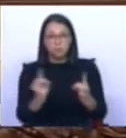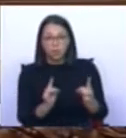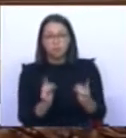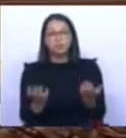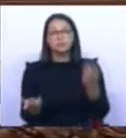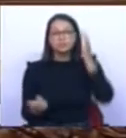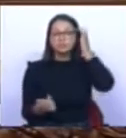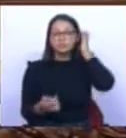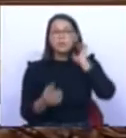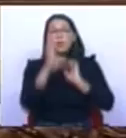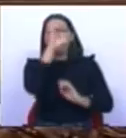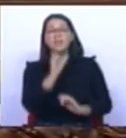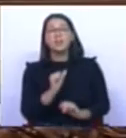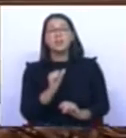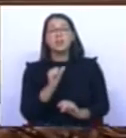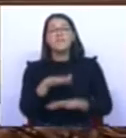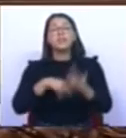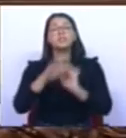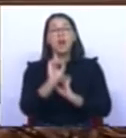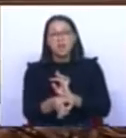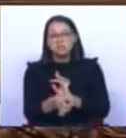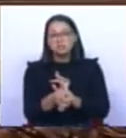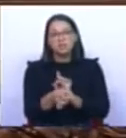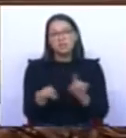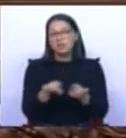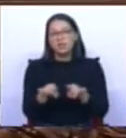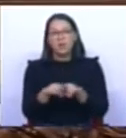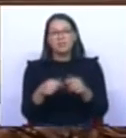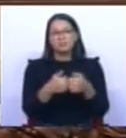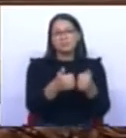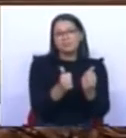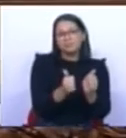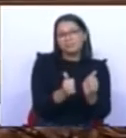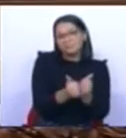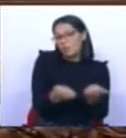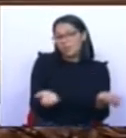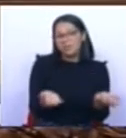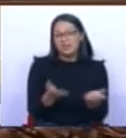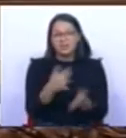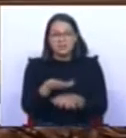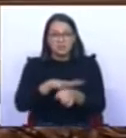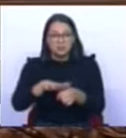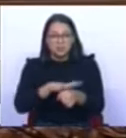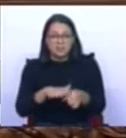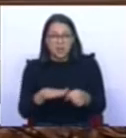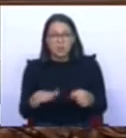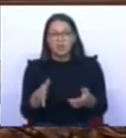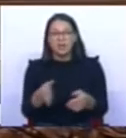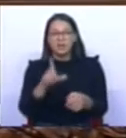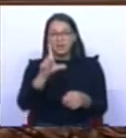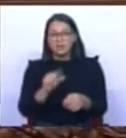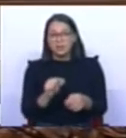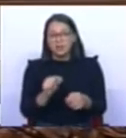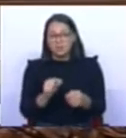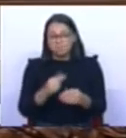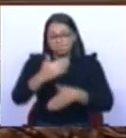E o Governo o que faz? Marca passo na valorização da ferrovia e no objetivo essencial de ligação a todas as